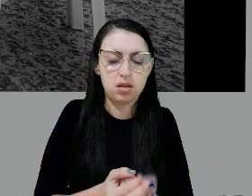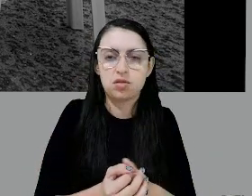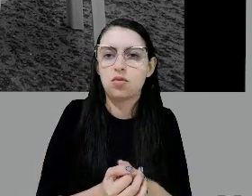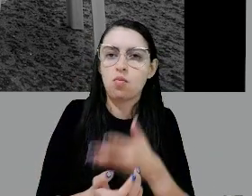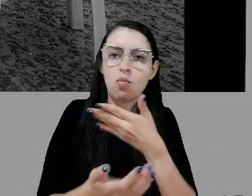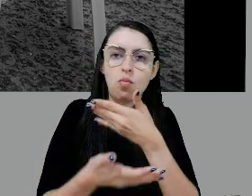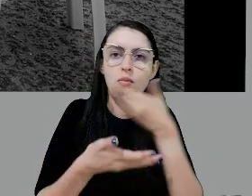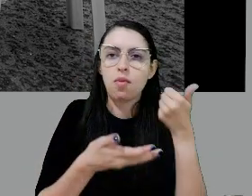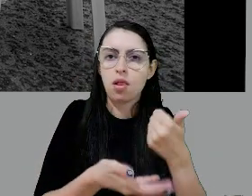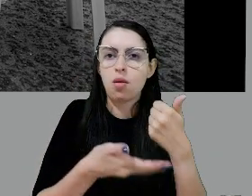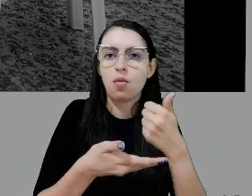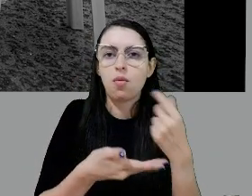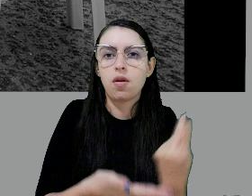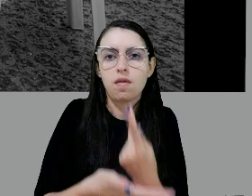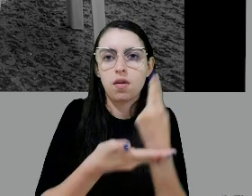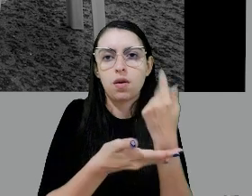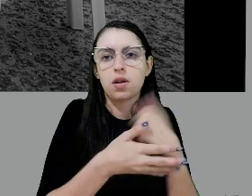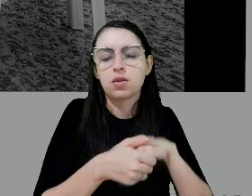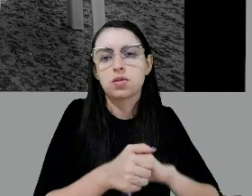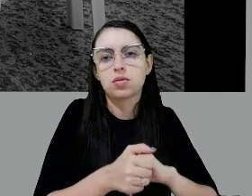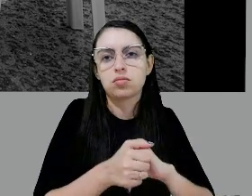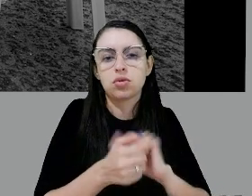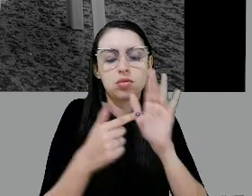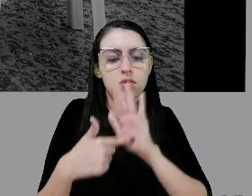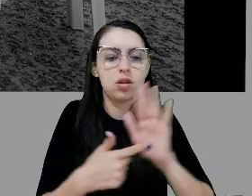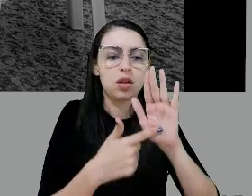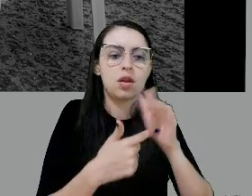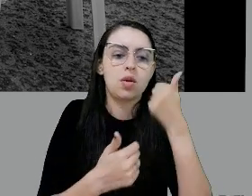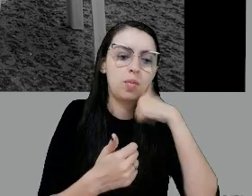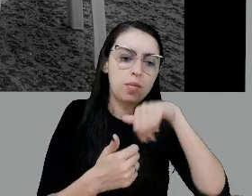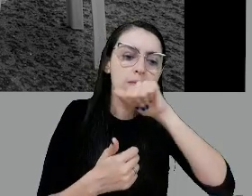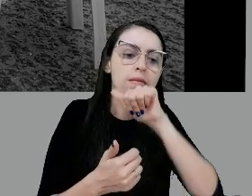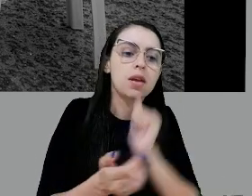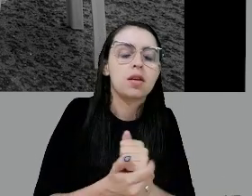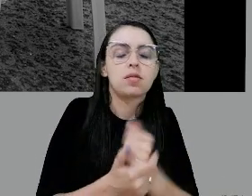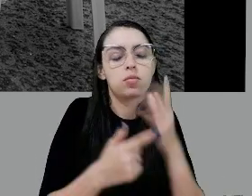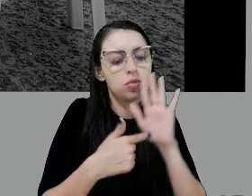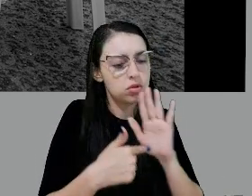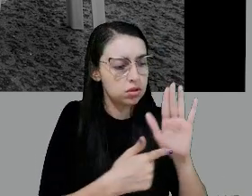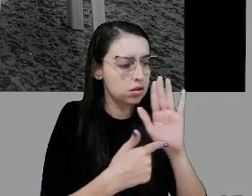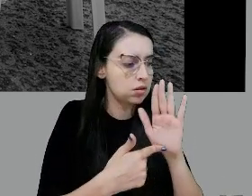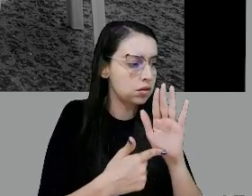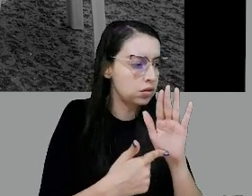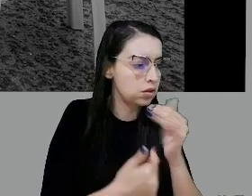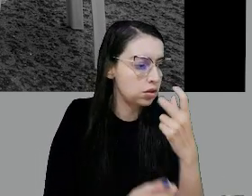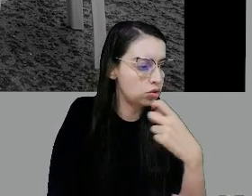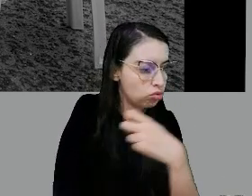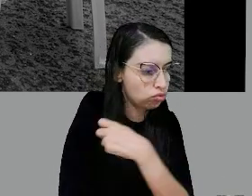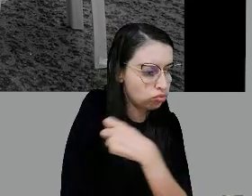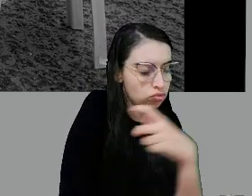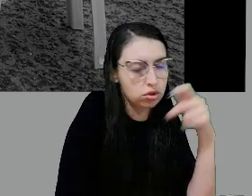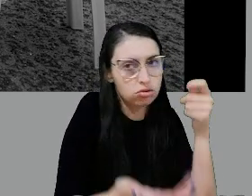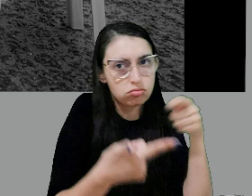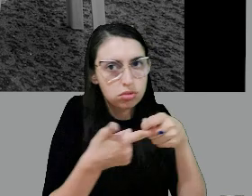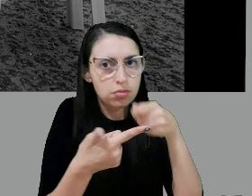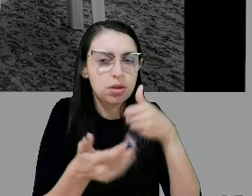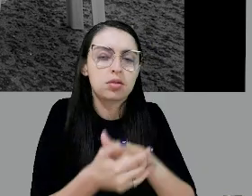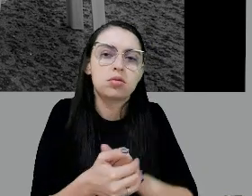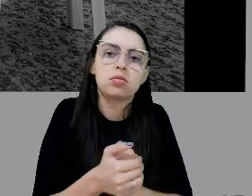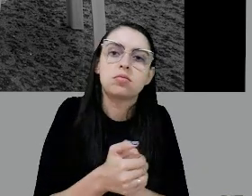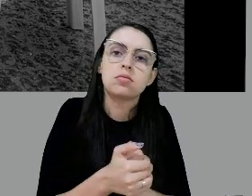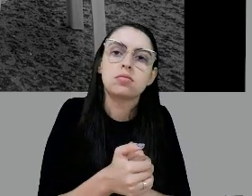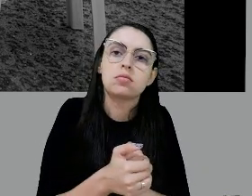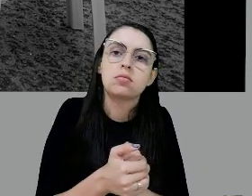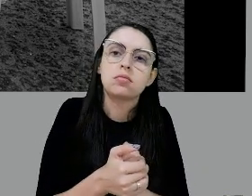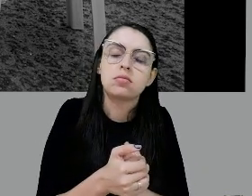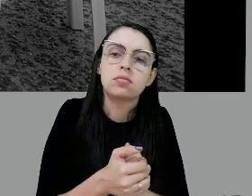essa qualidade do que essa imagem. A mãe com afeto, mostrando o filho vai ser espetadinho. Então, e além